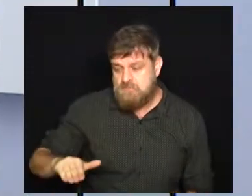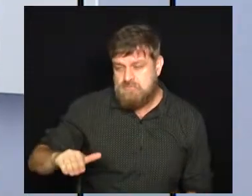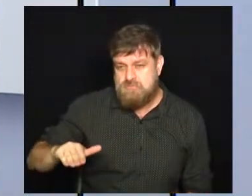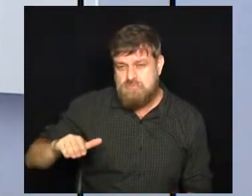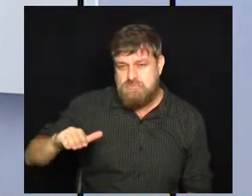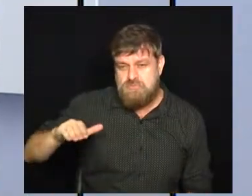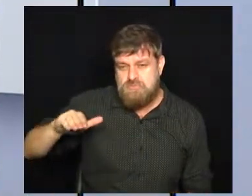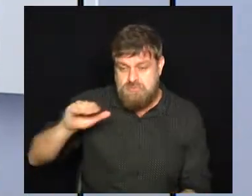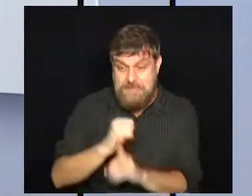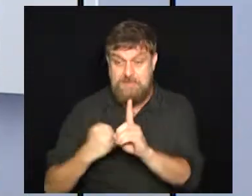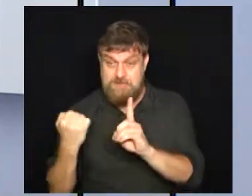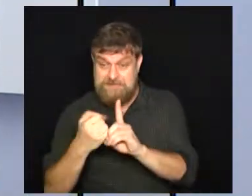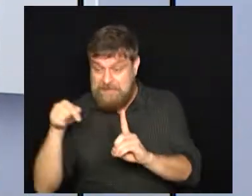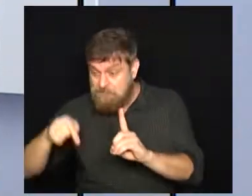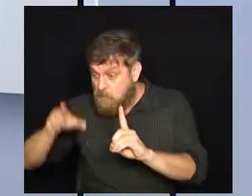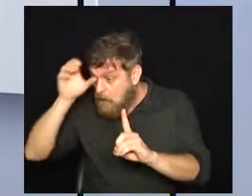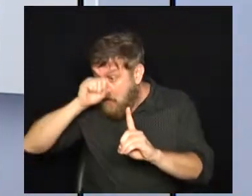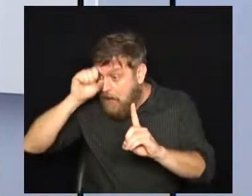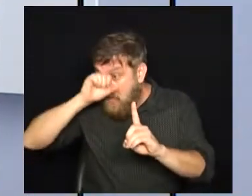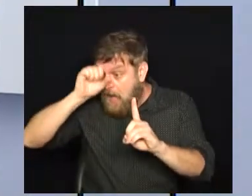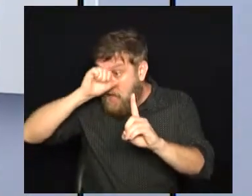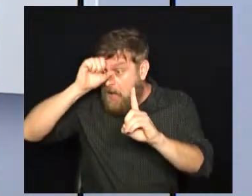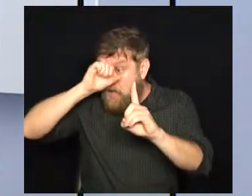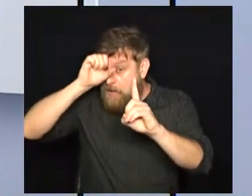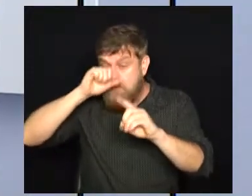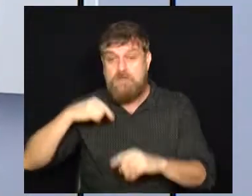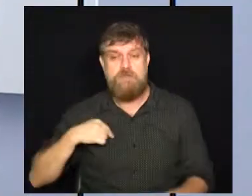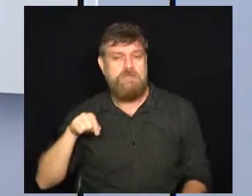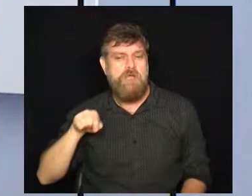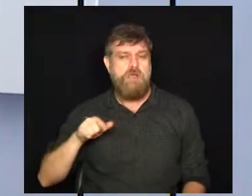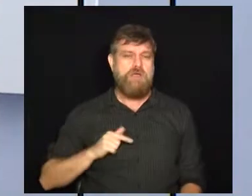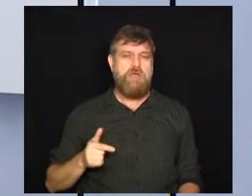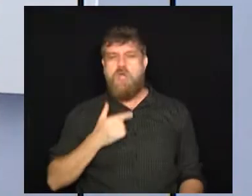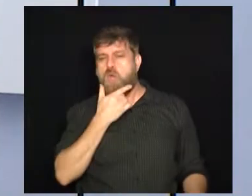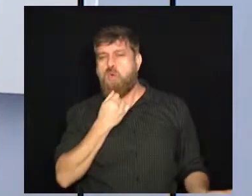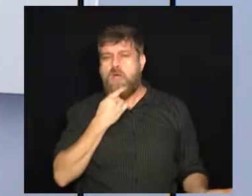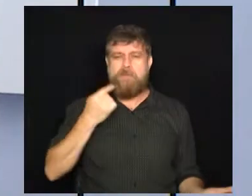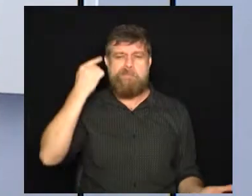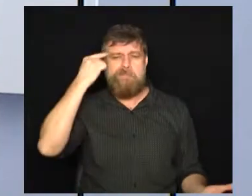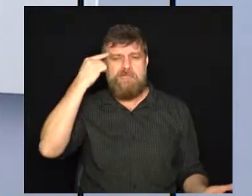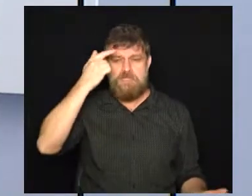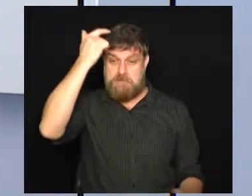de socialização que o colocam na situação de ele